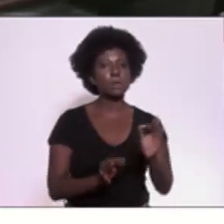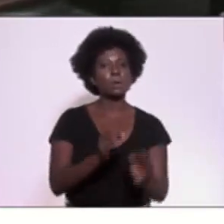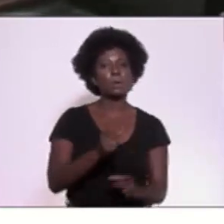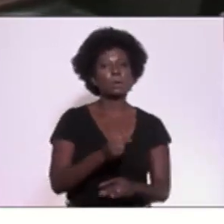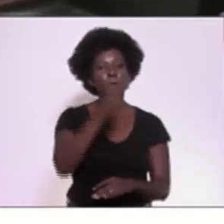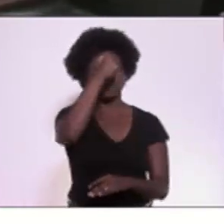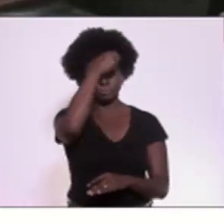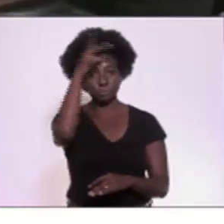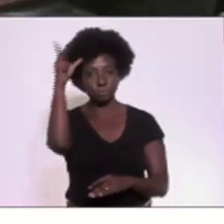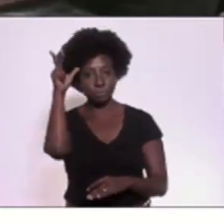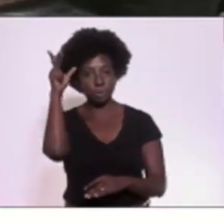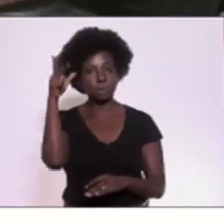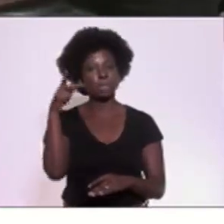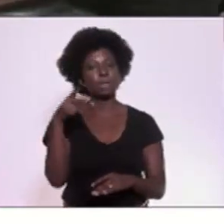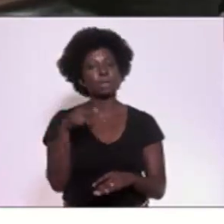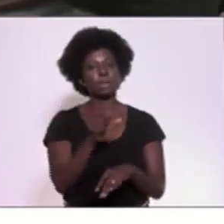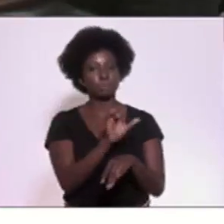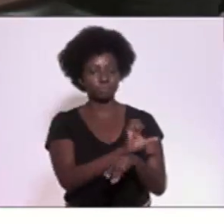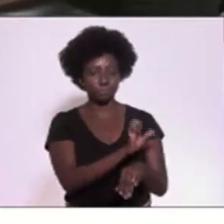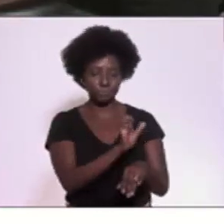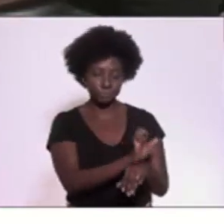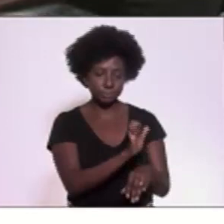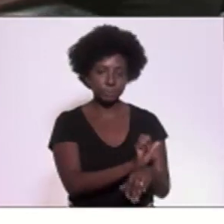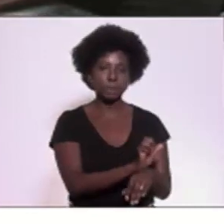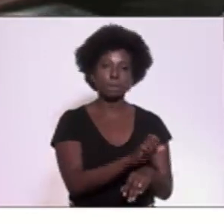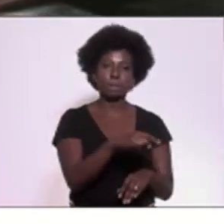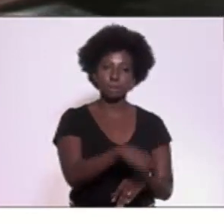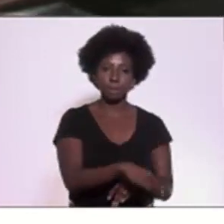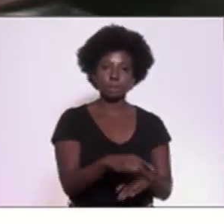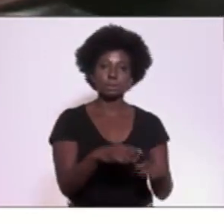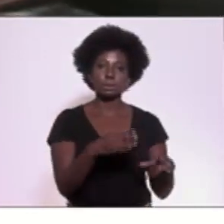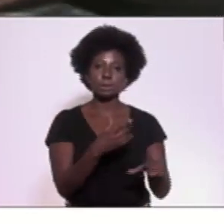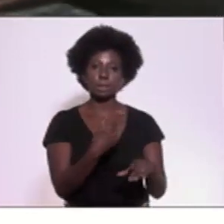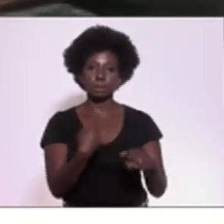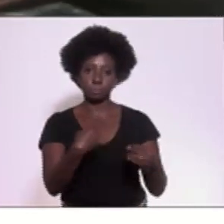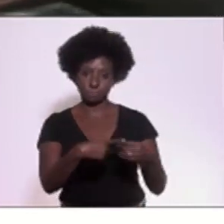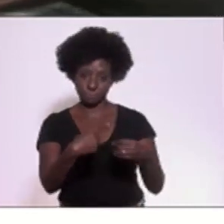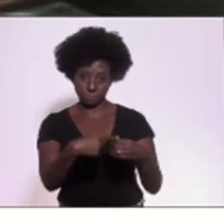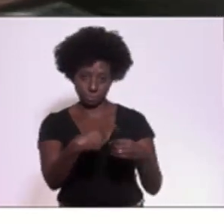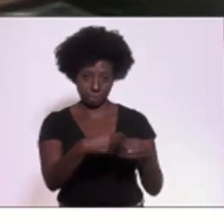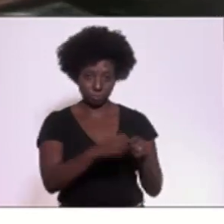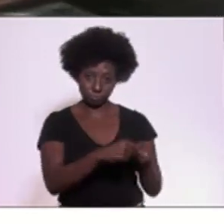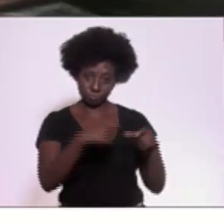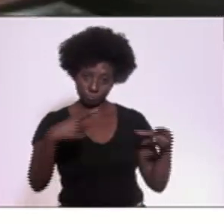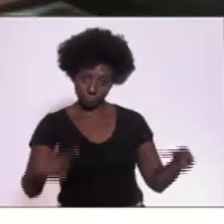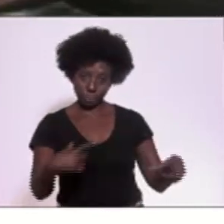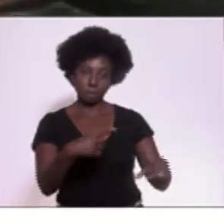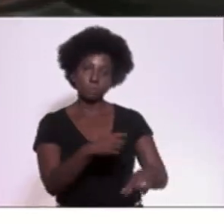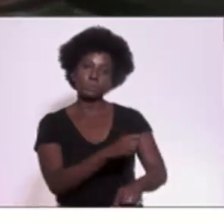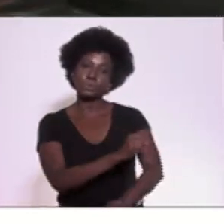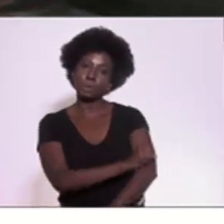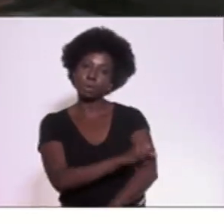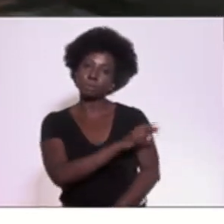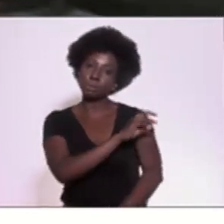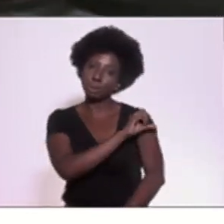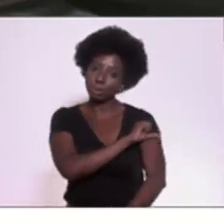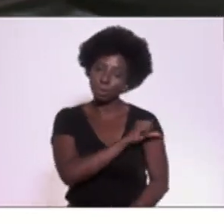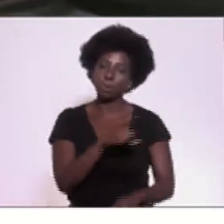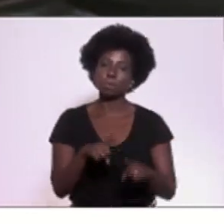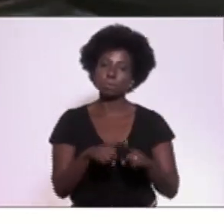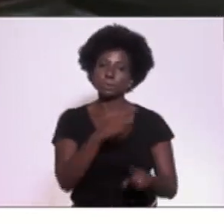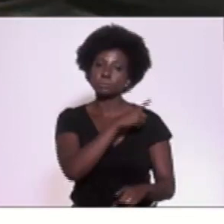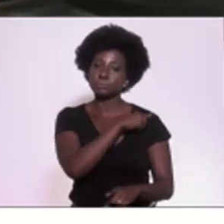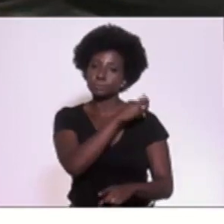cidade, ampliando vagas no ensino fundamental, ampliando vagas no ensino médio, para que a prefeitura também possa fazer a parte